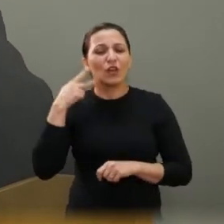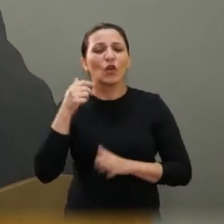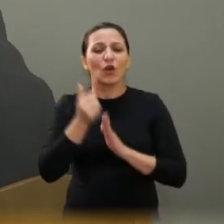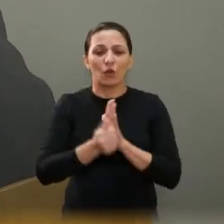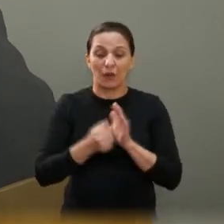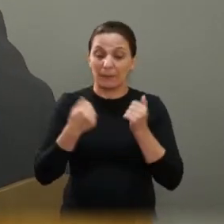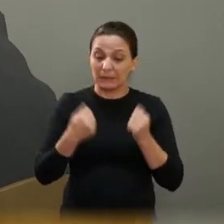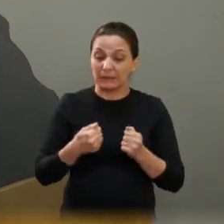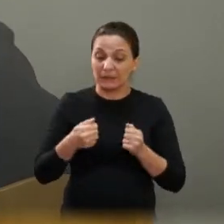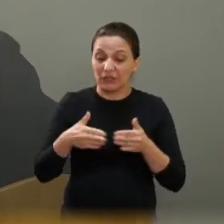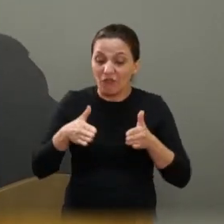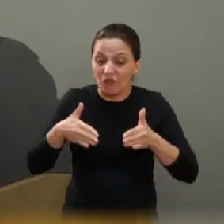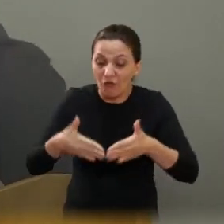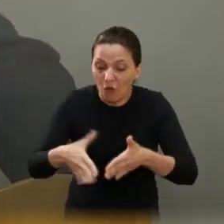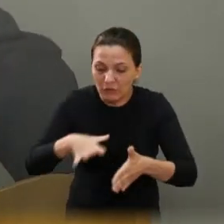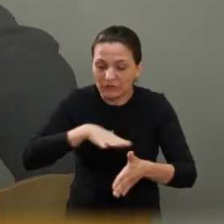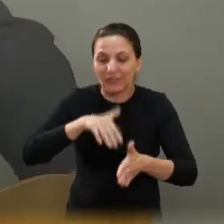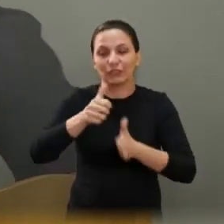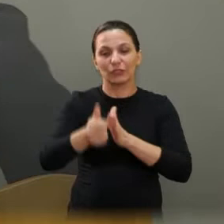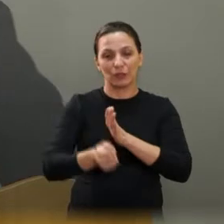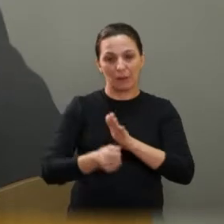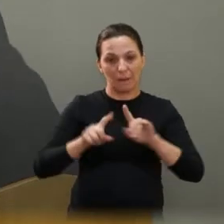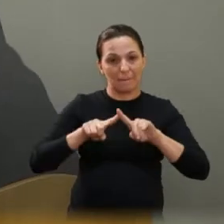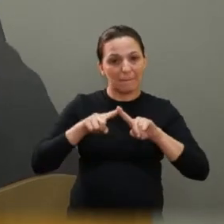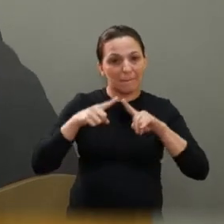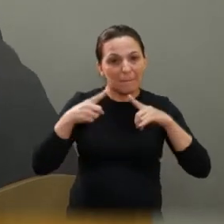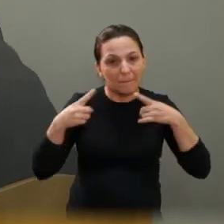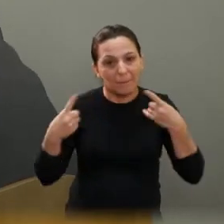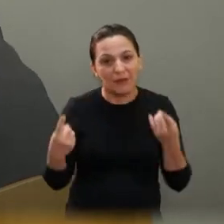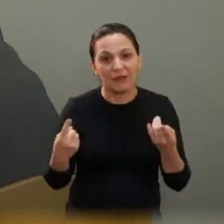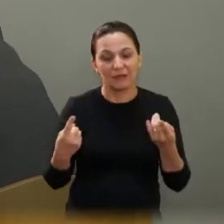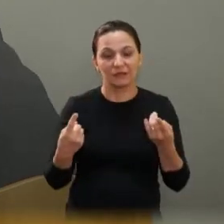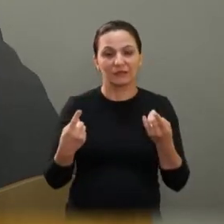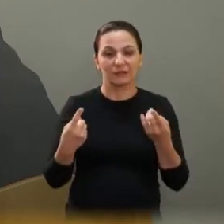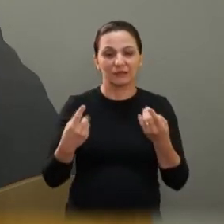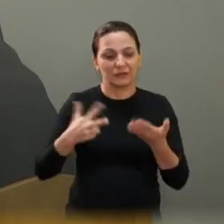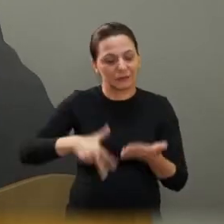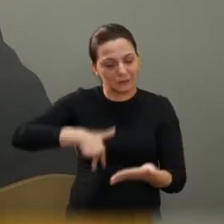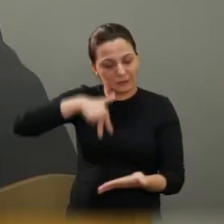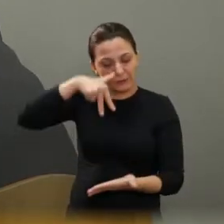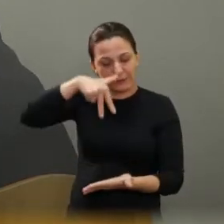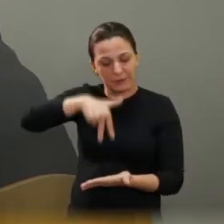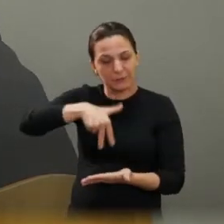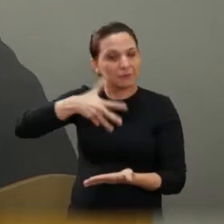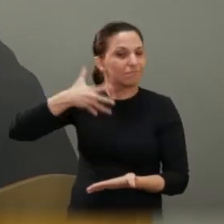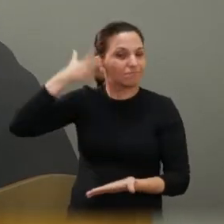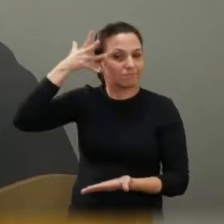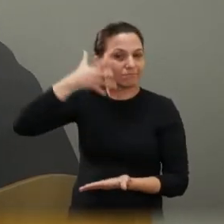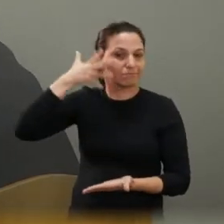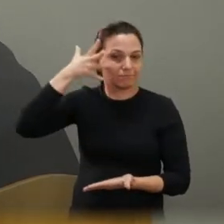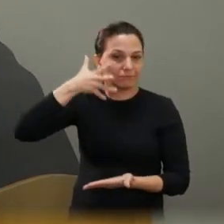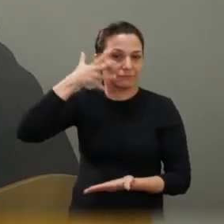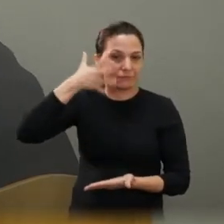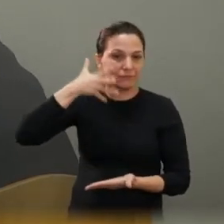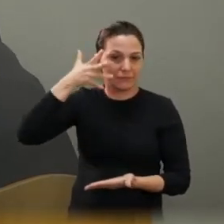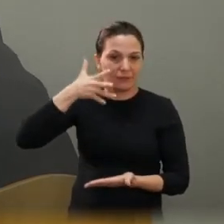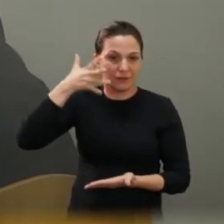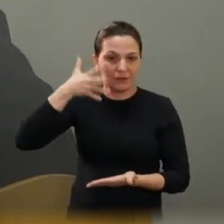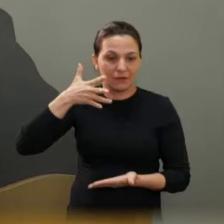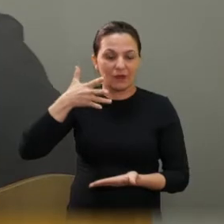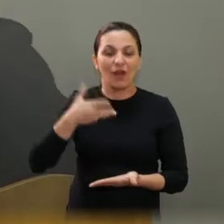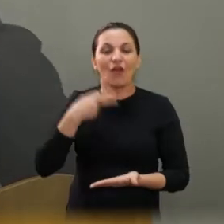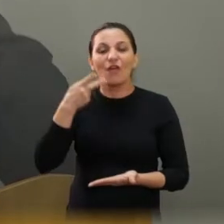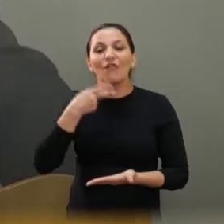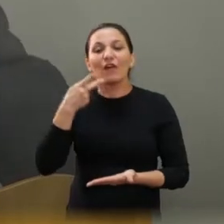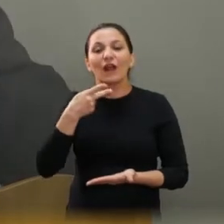tem que se preocupar com o nosso município mas eu não poderia deixar de vir aqui usar essa Tribuna de hoje e falar do caso de